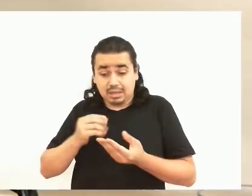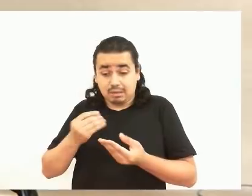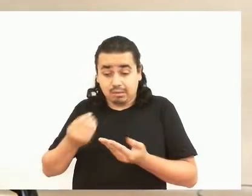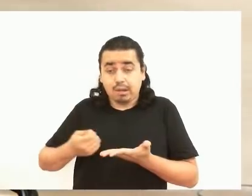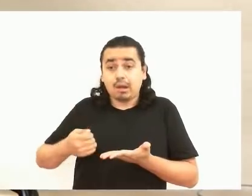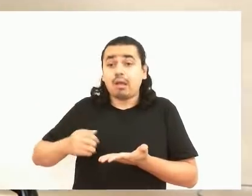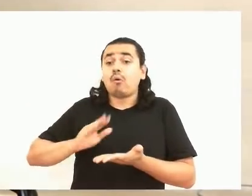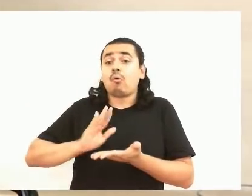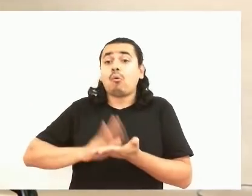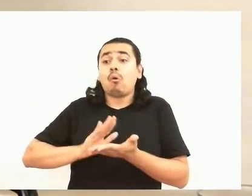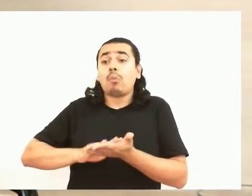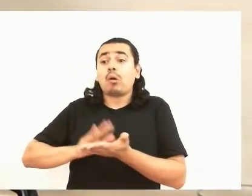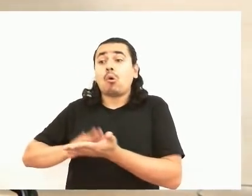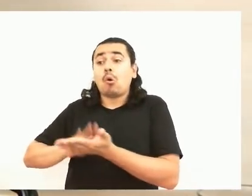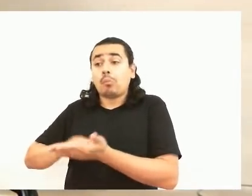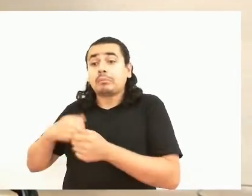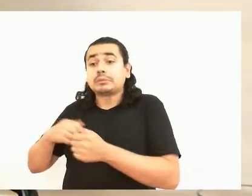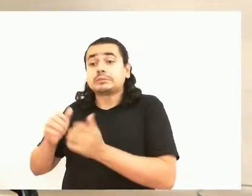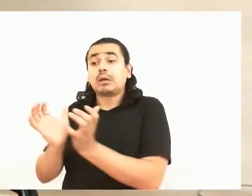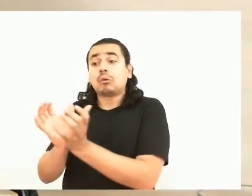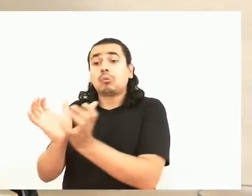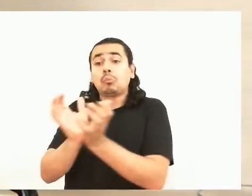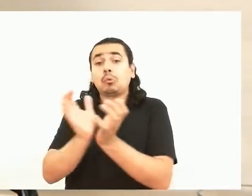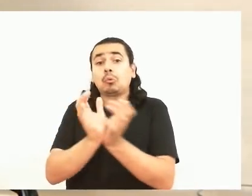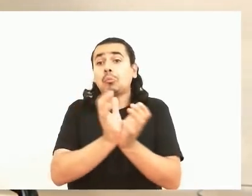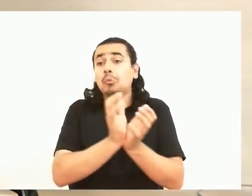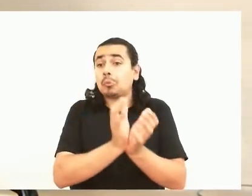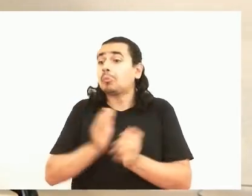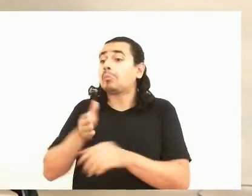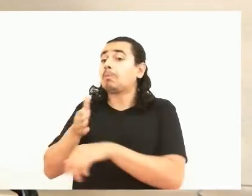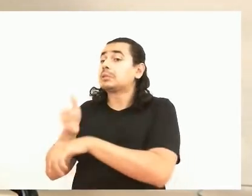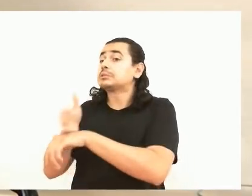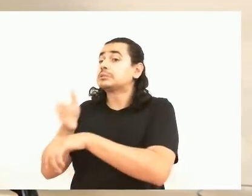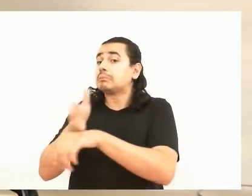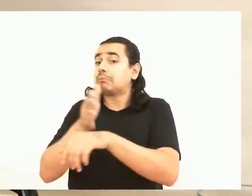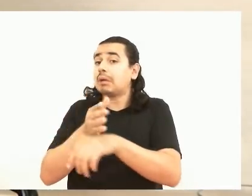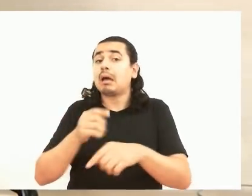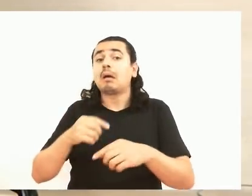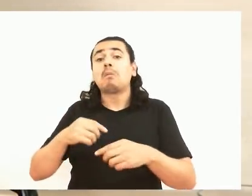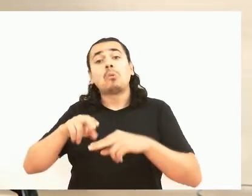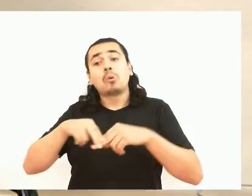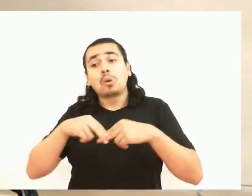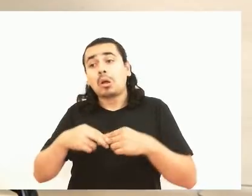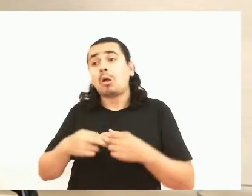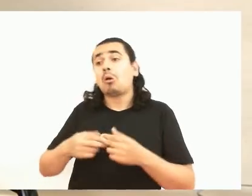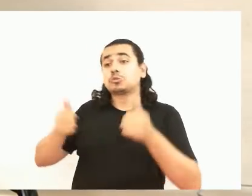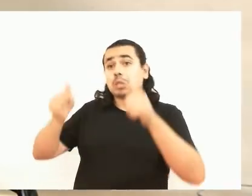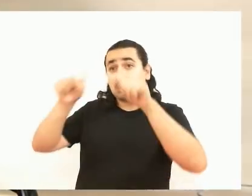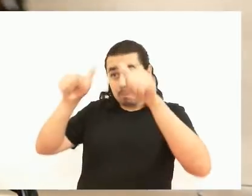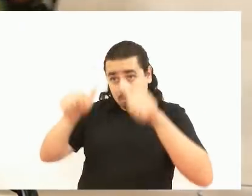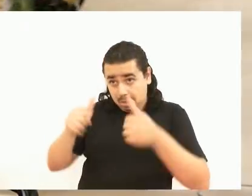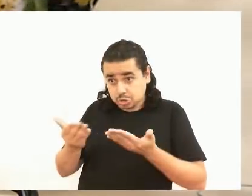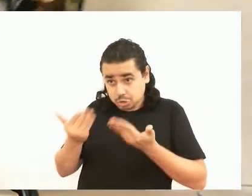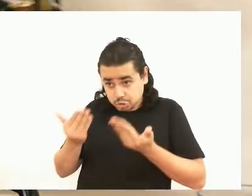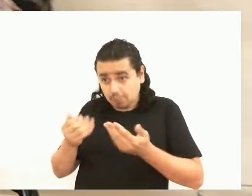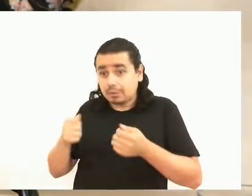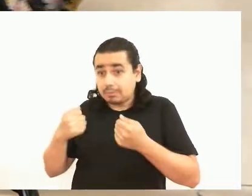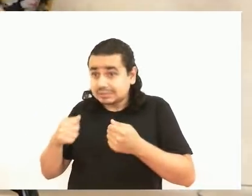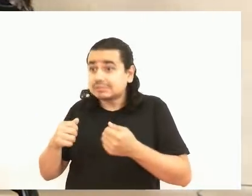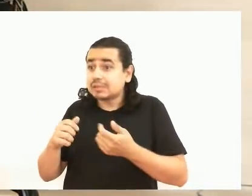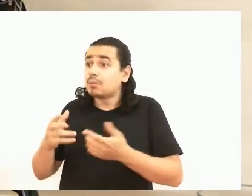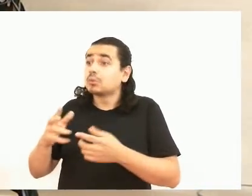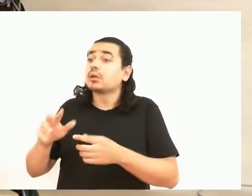também do grupo na imagem ela está muito em evidência na então eu estou sendo olhado não só por mim mas pra mim